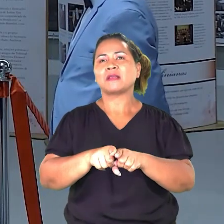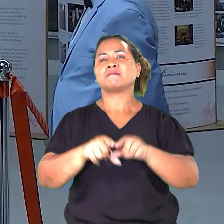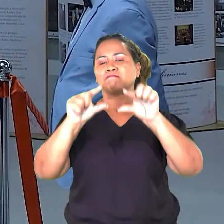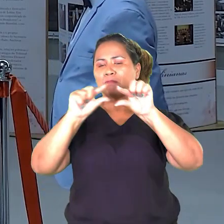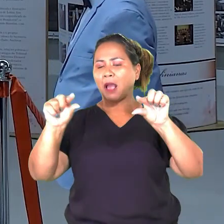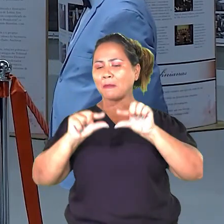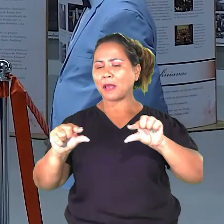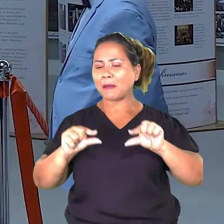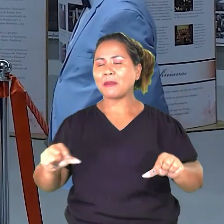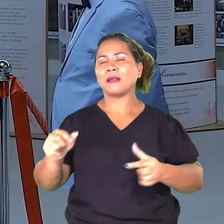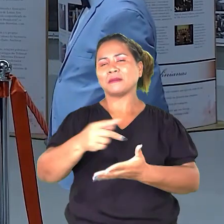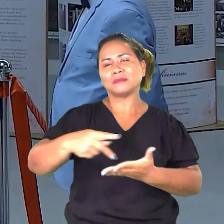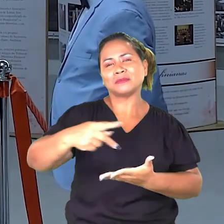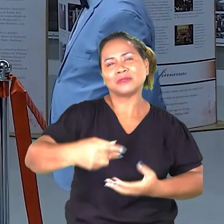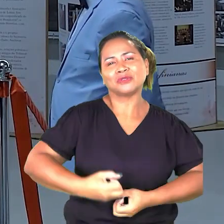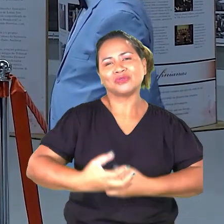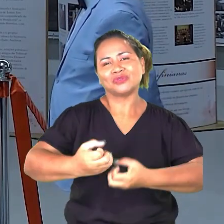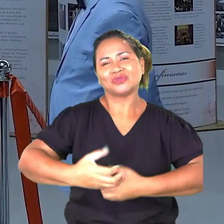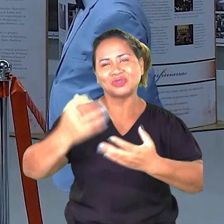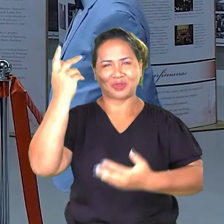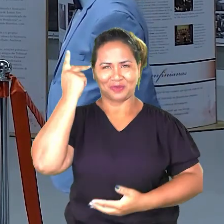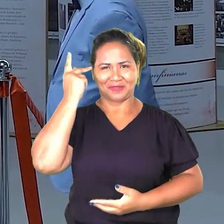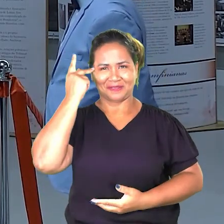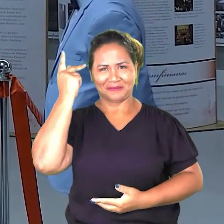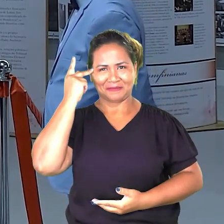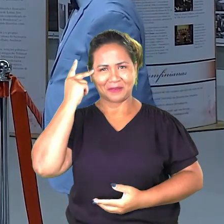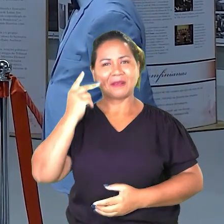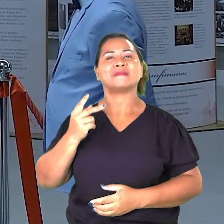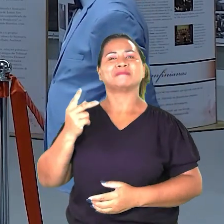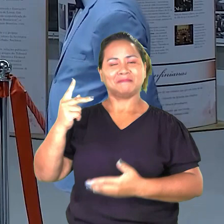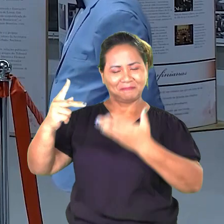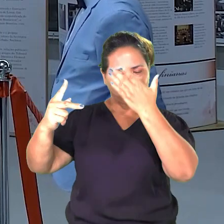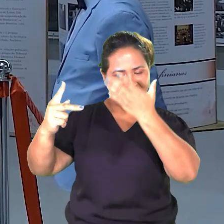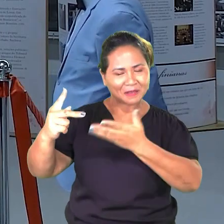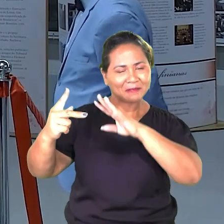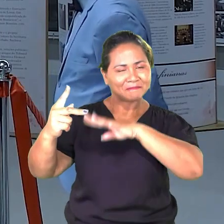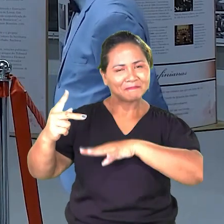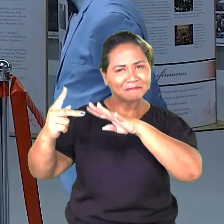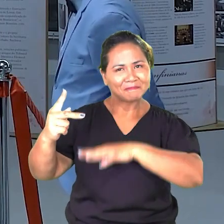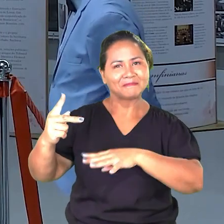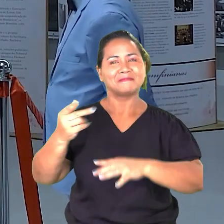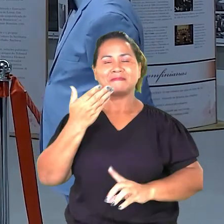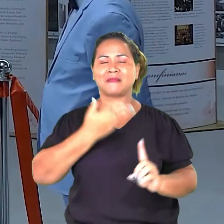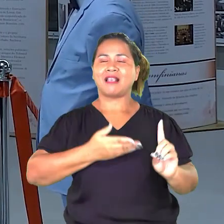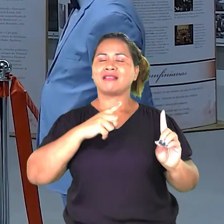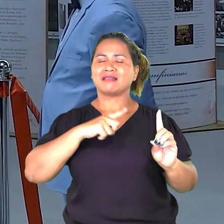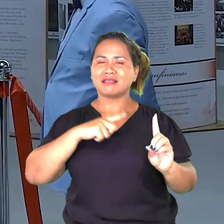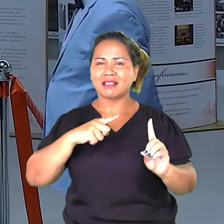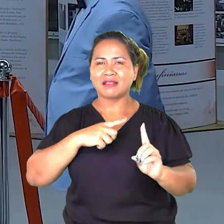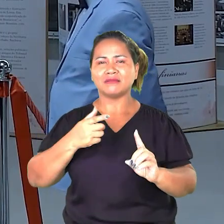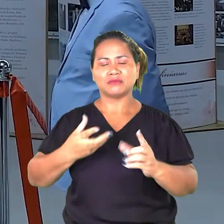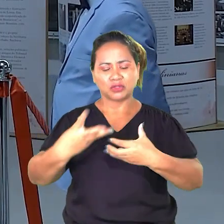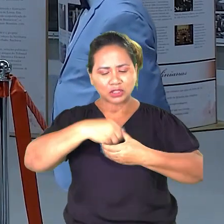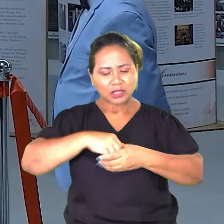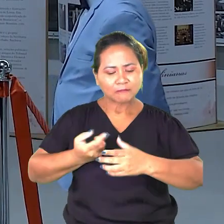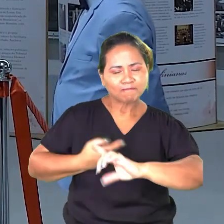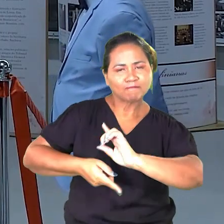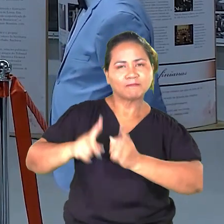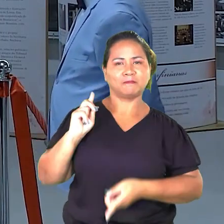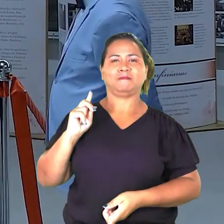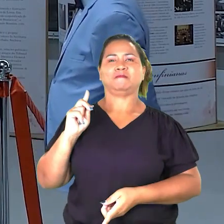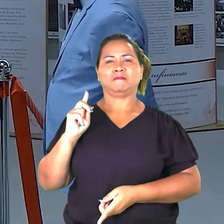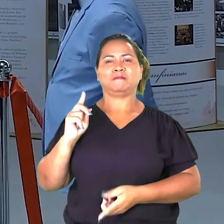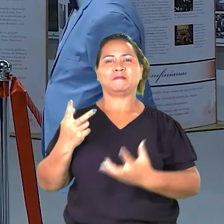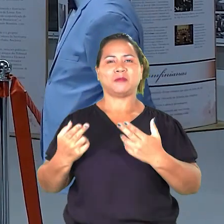de São Paulo, que ele também eternizou em suas crônicas. Ademais, manteve acesa, de maneira comovente, a chama da memória